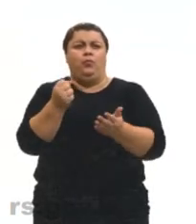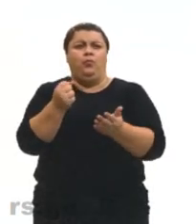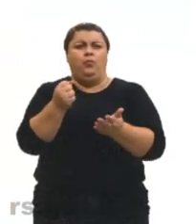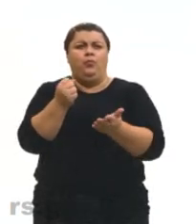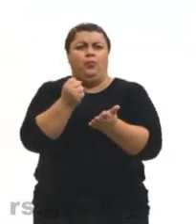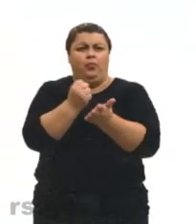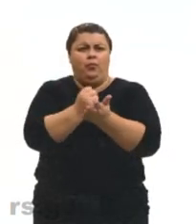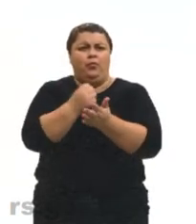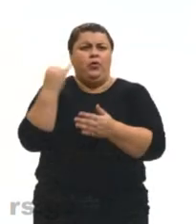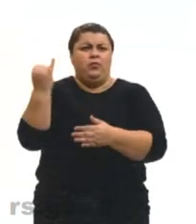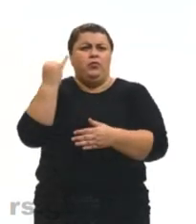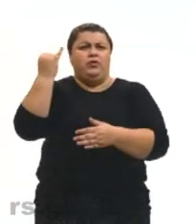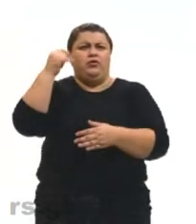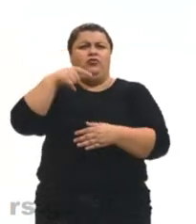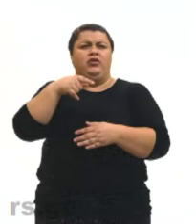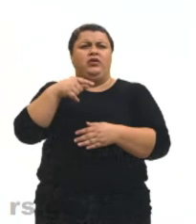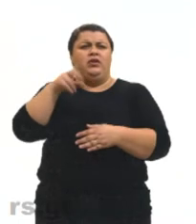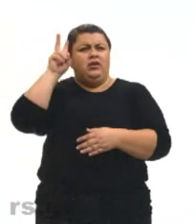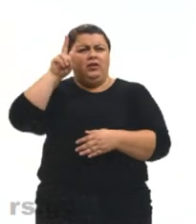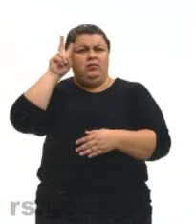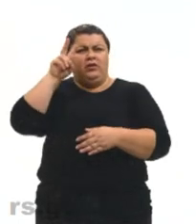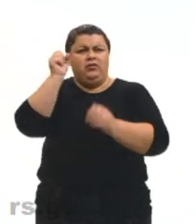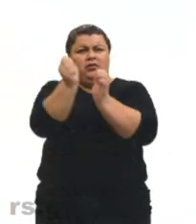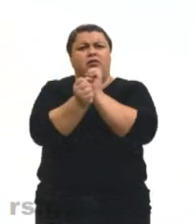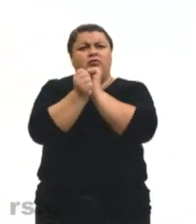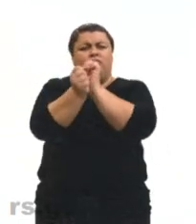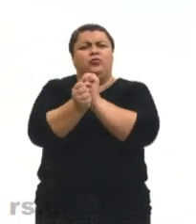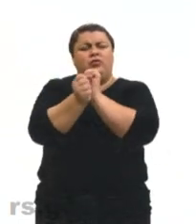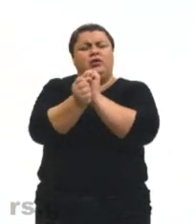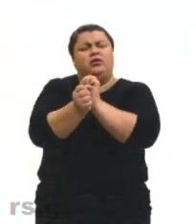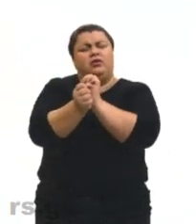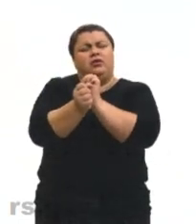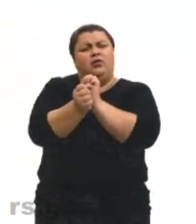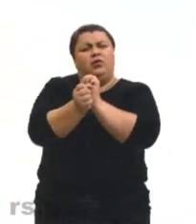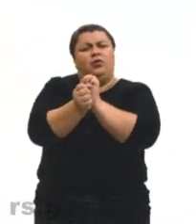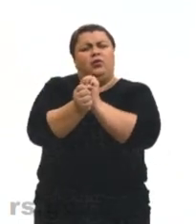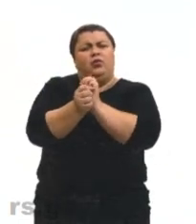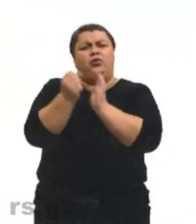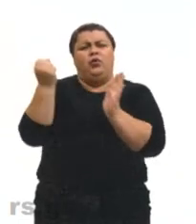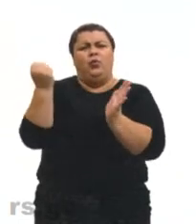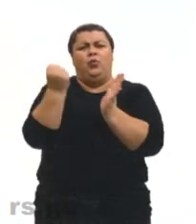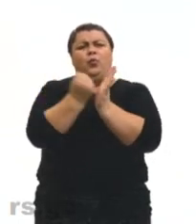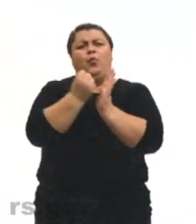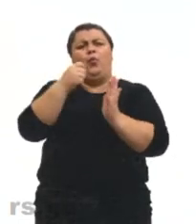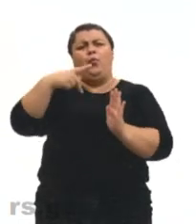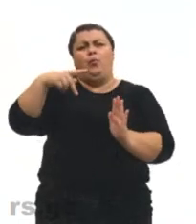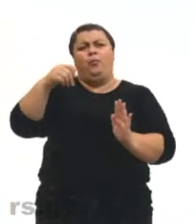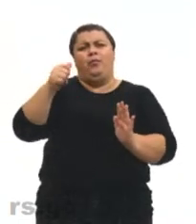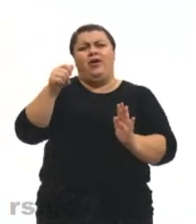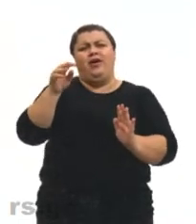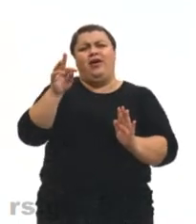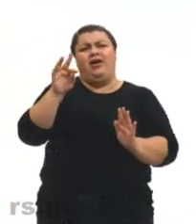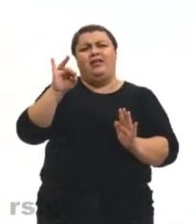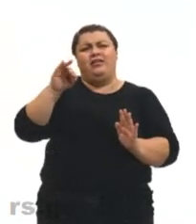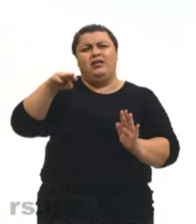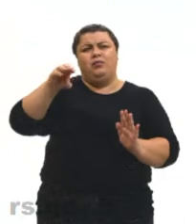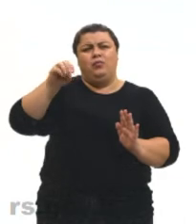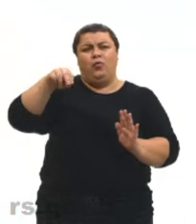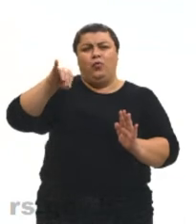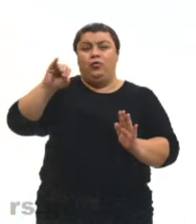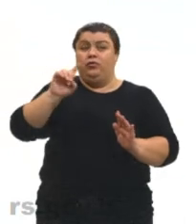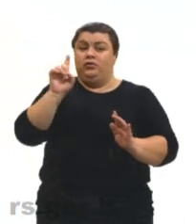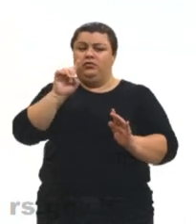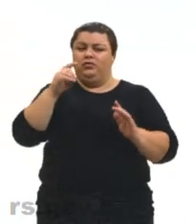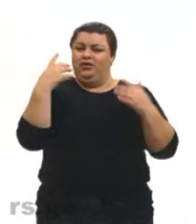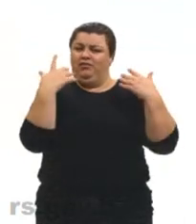importante da memória da escravidão né é mas um patrimônio então uma memória da escravidão que não tá exaltando